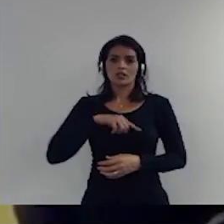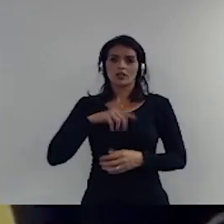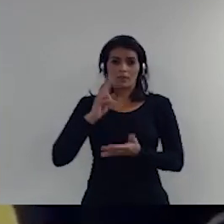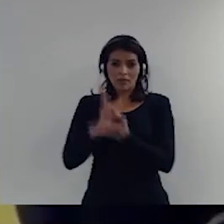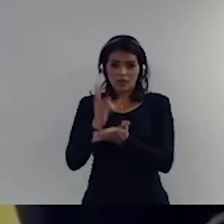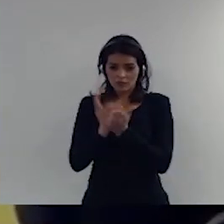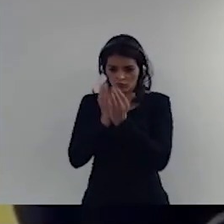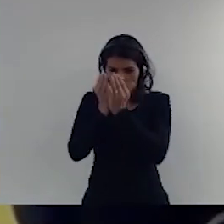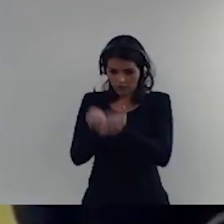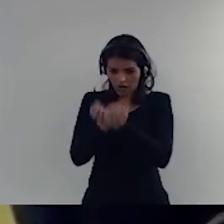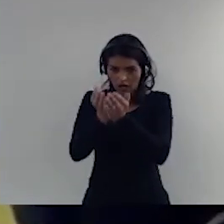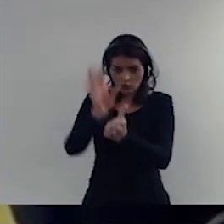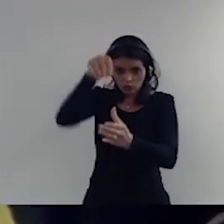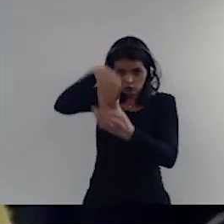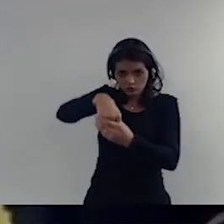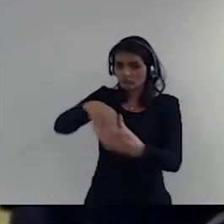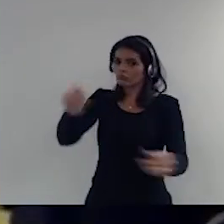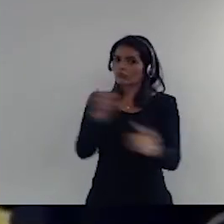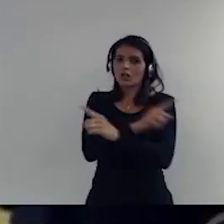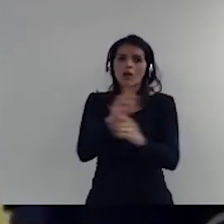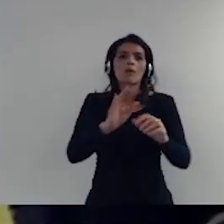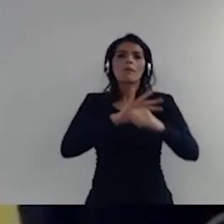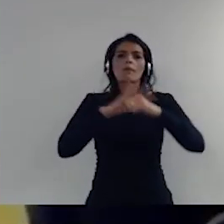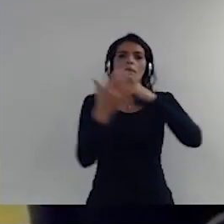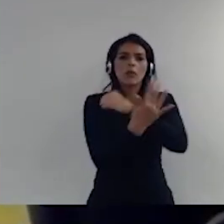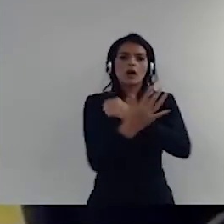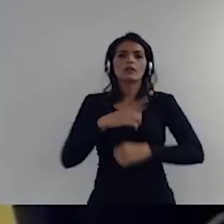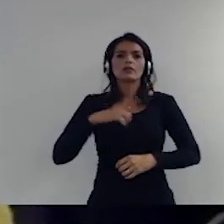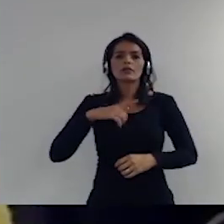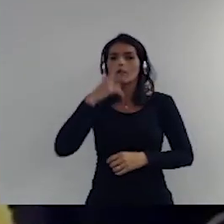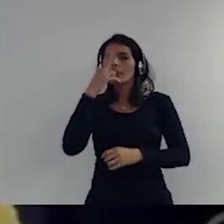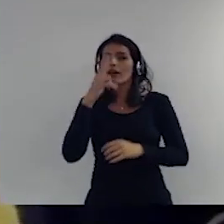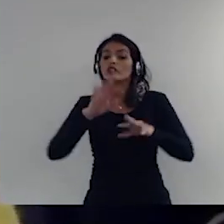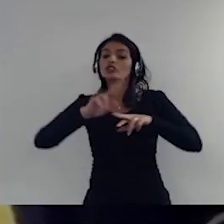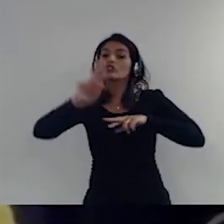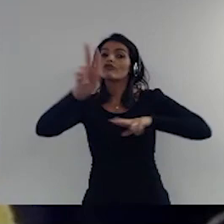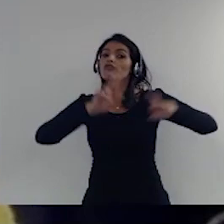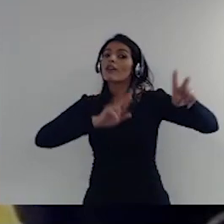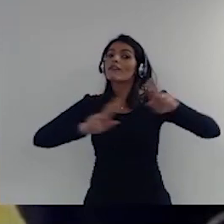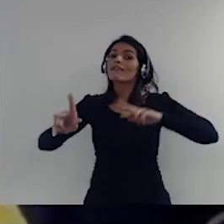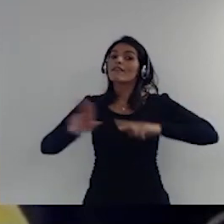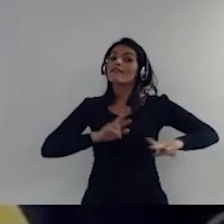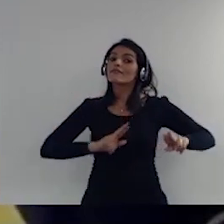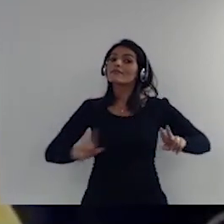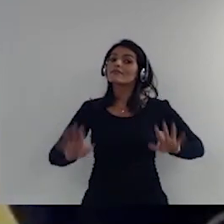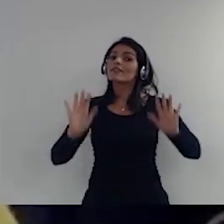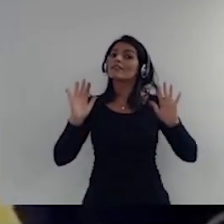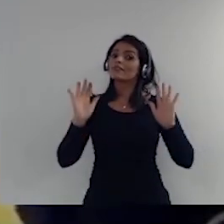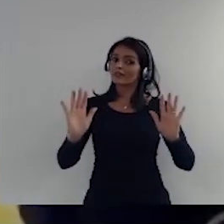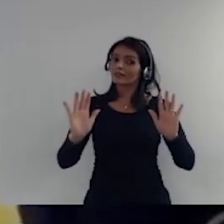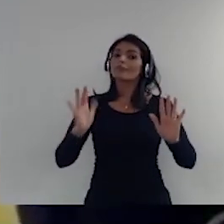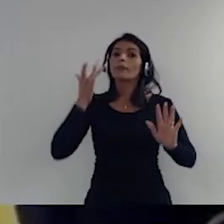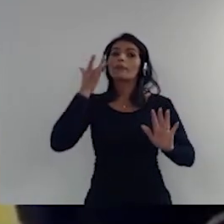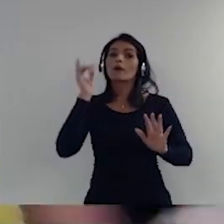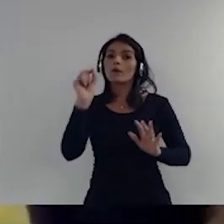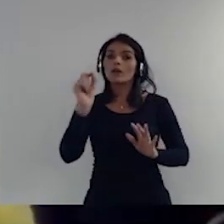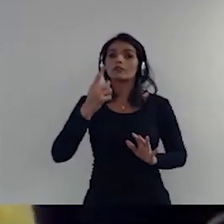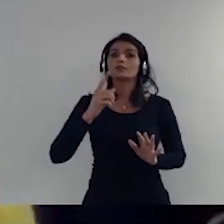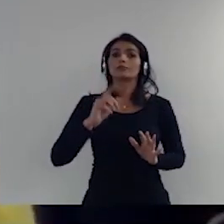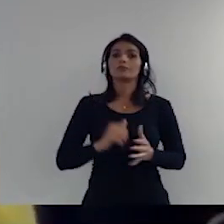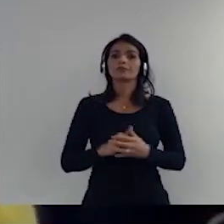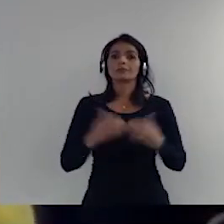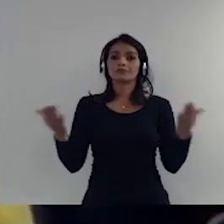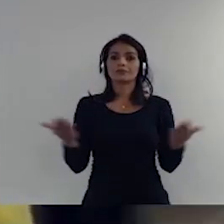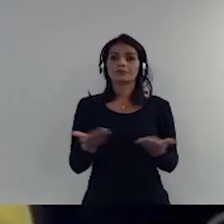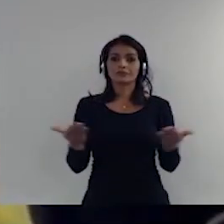não, doutora Andréa. A pandemia ela veio colocar uma lupa nisso aí, mais do que nunca. Eu acho que, com isso, eu abro aqui